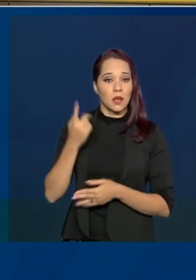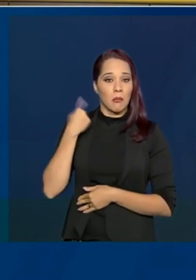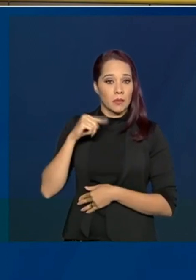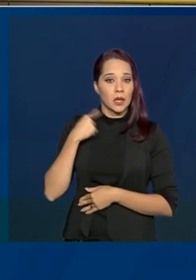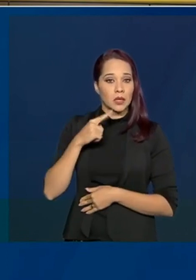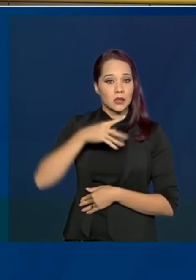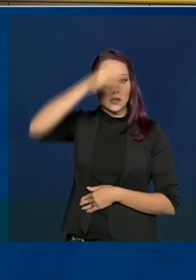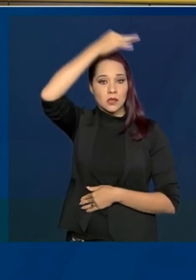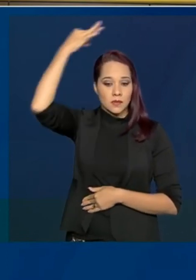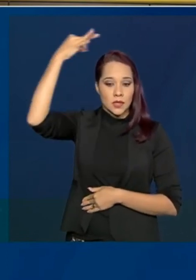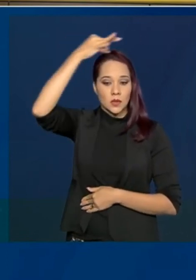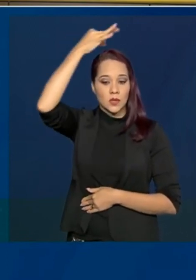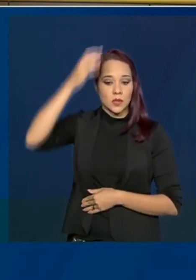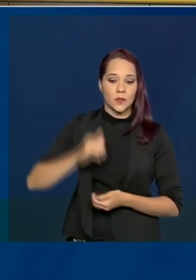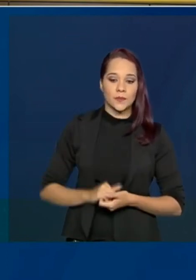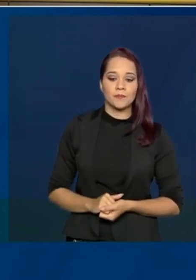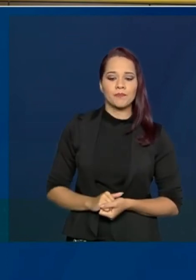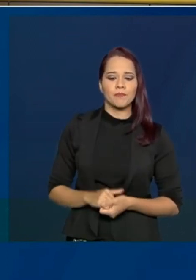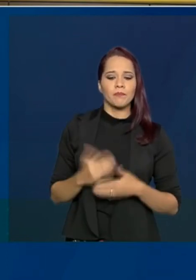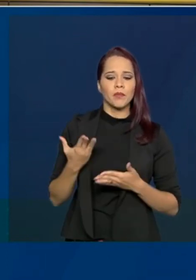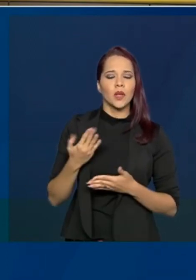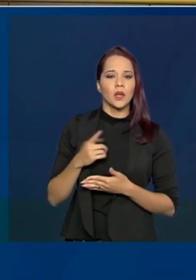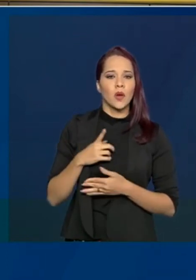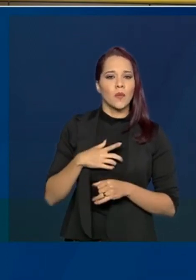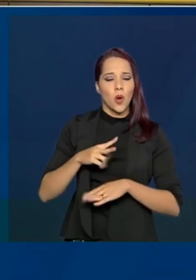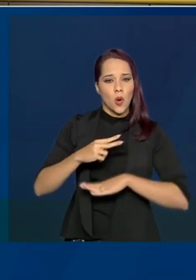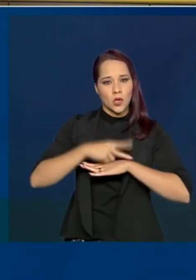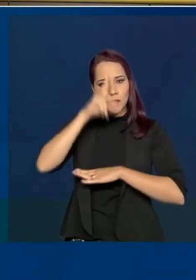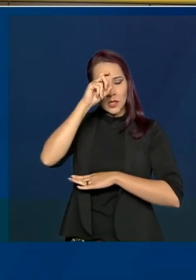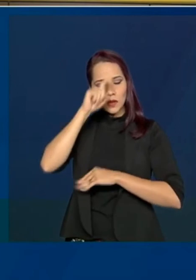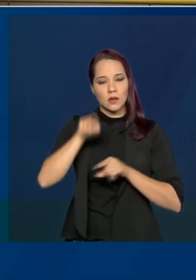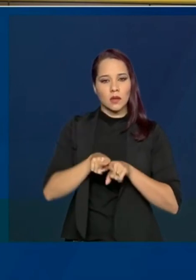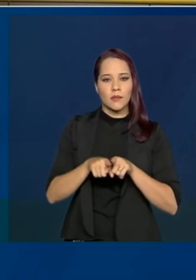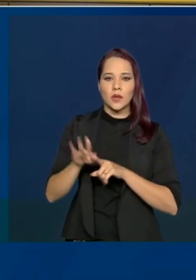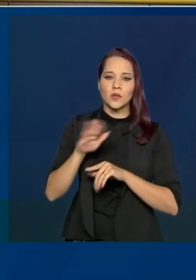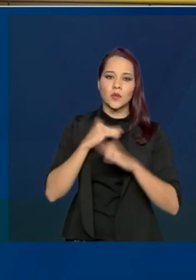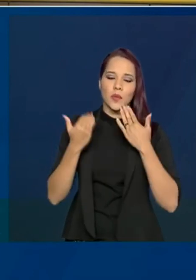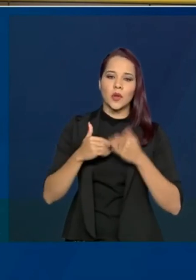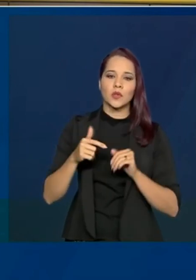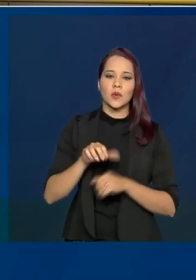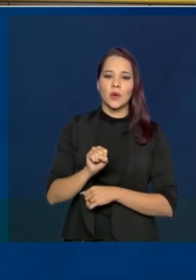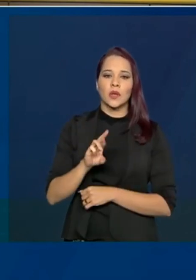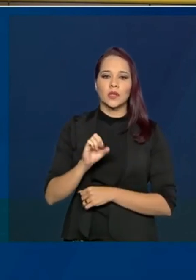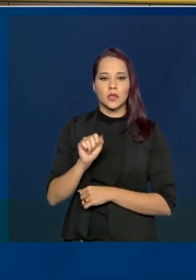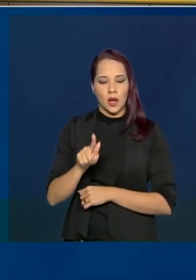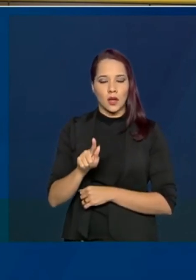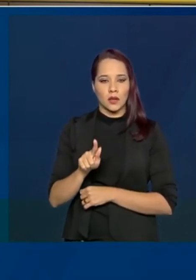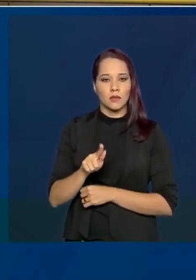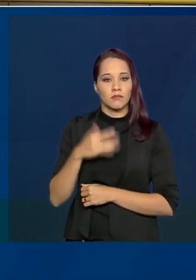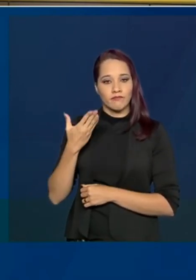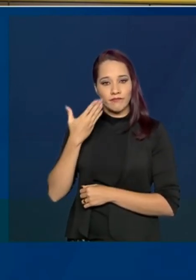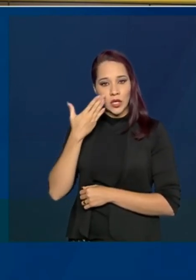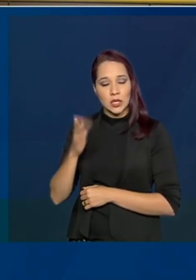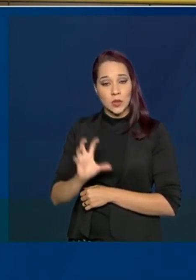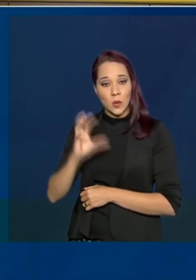e Espírito Santo, e tanto como casos hospitalização, como também de óbitos por SRAG, mostrando que a situação